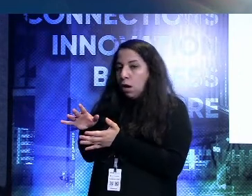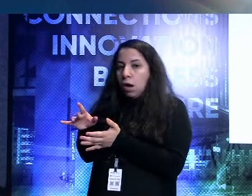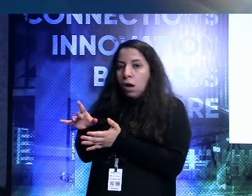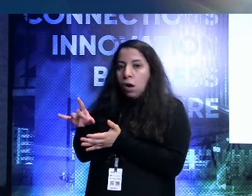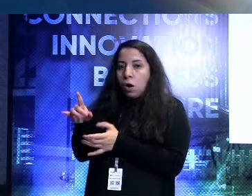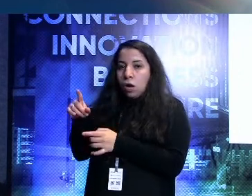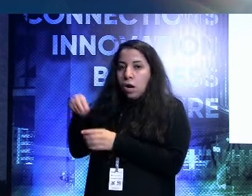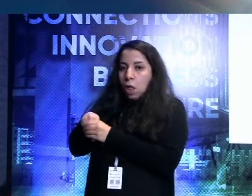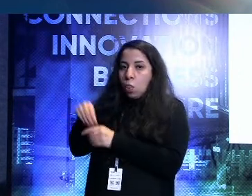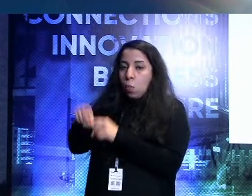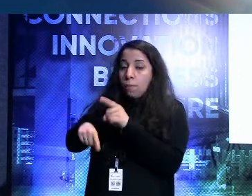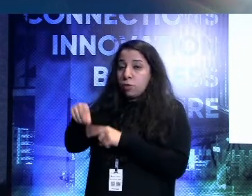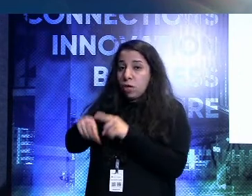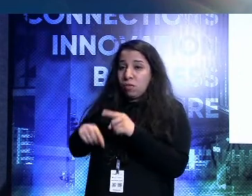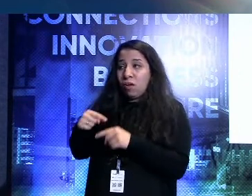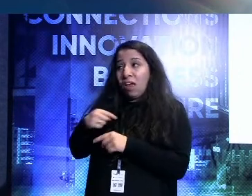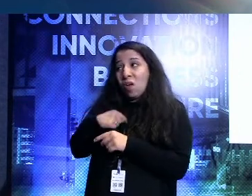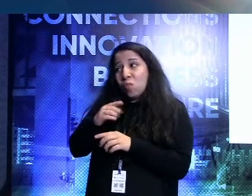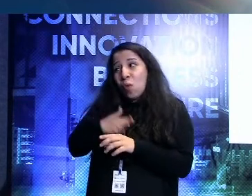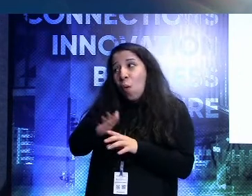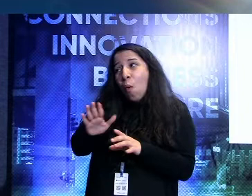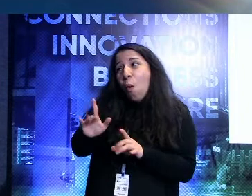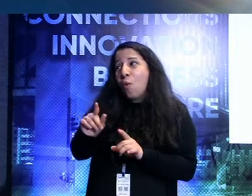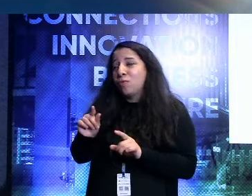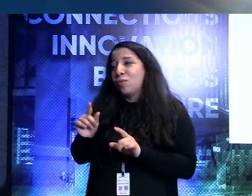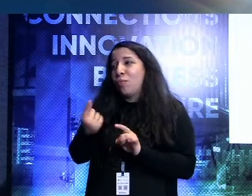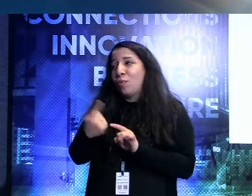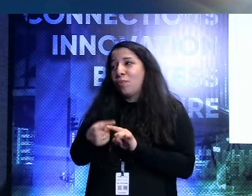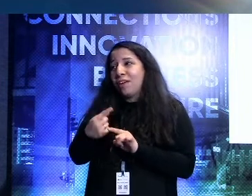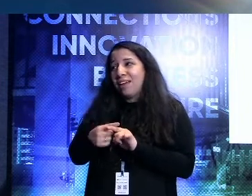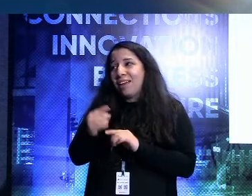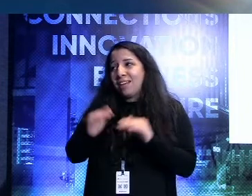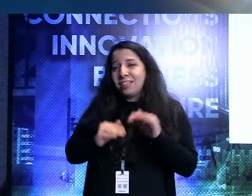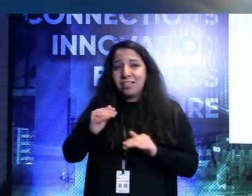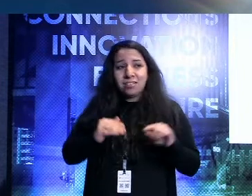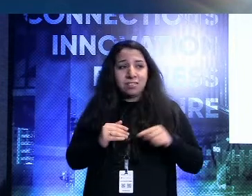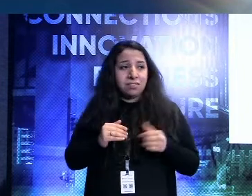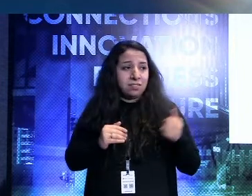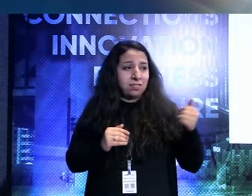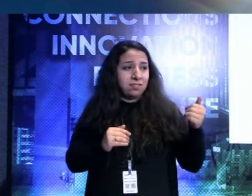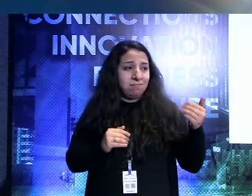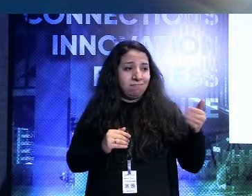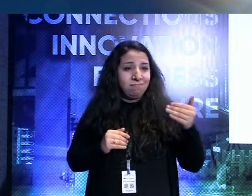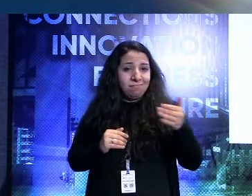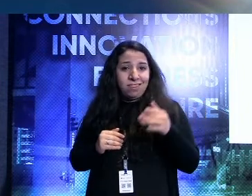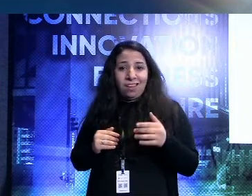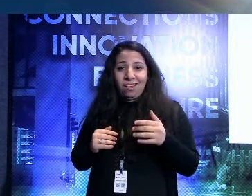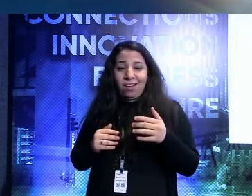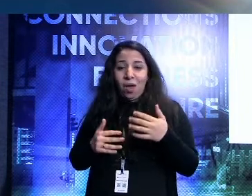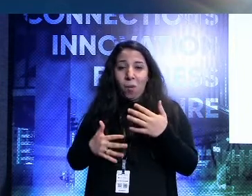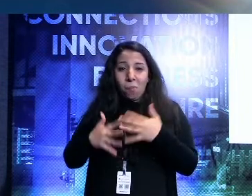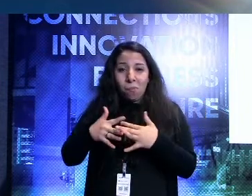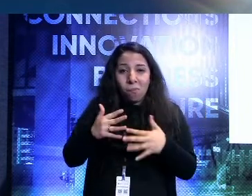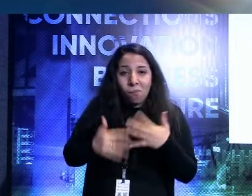muitas vezes, isso, principalmente quando mal aplicado, gera muito acoplamento. Então, se a gente partir do princípio da responsabilidade única do Solid,